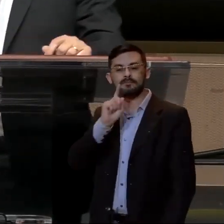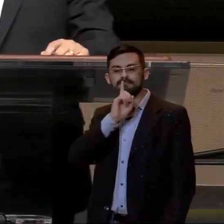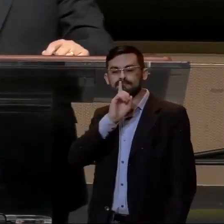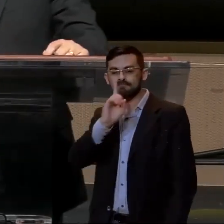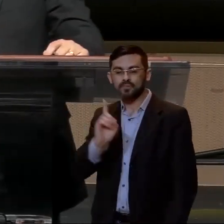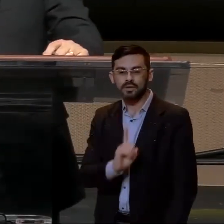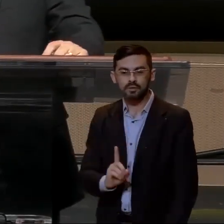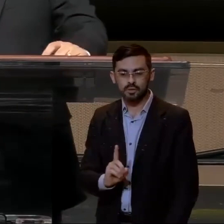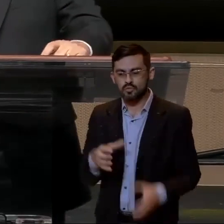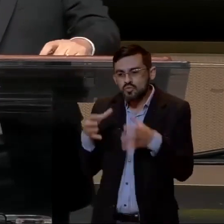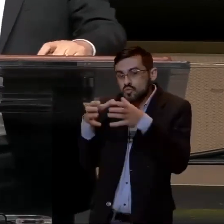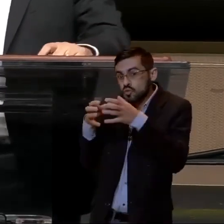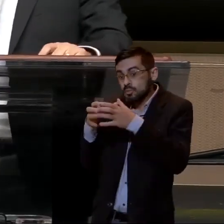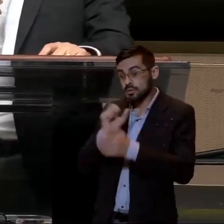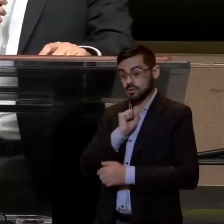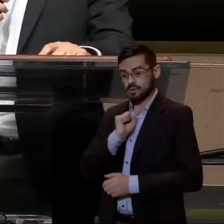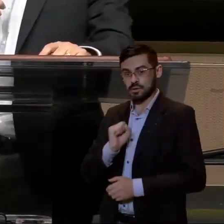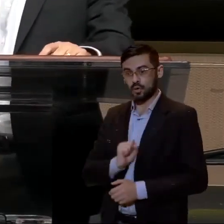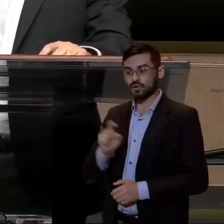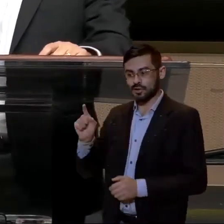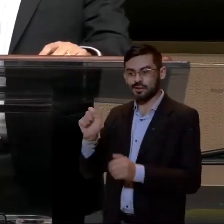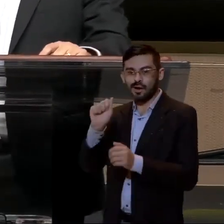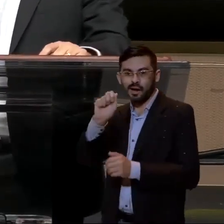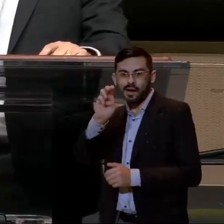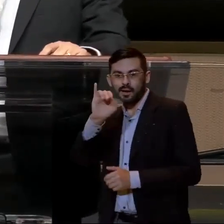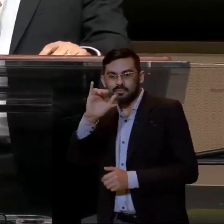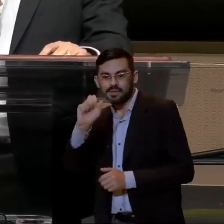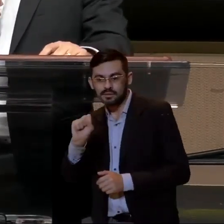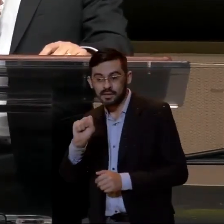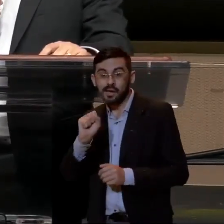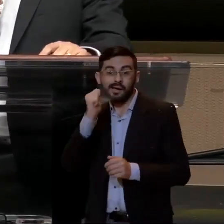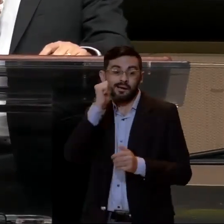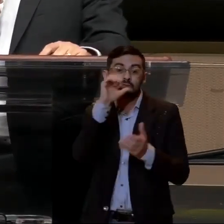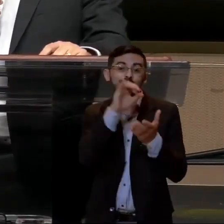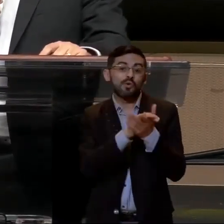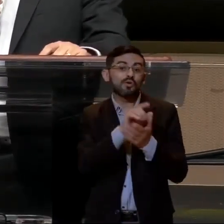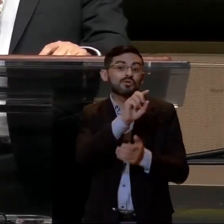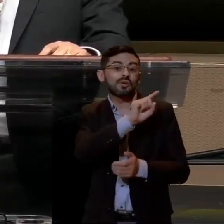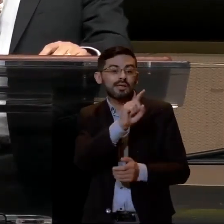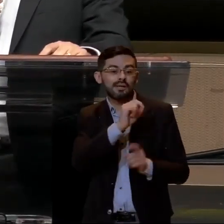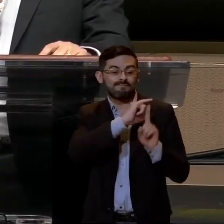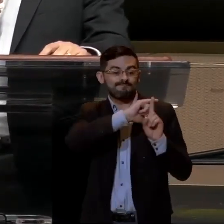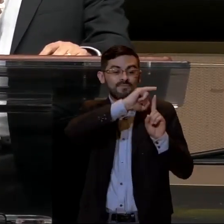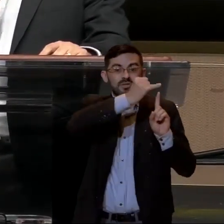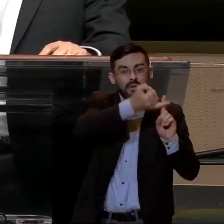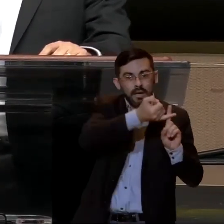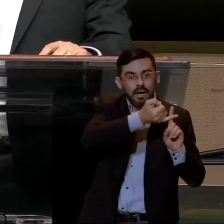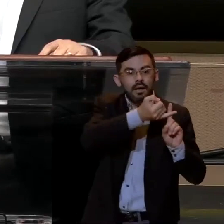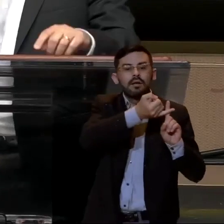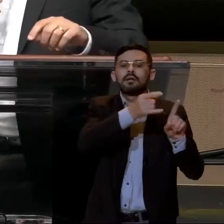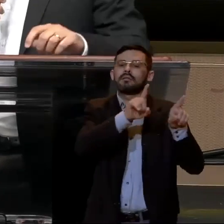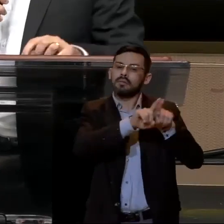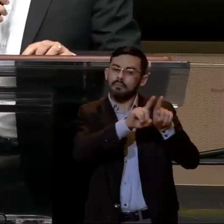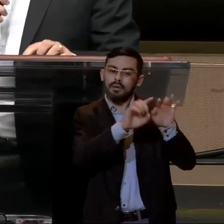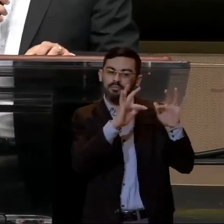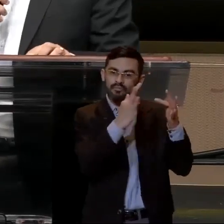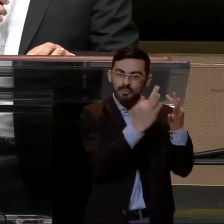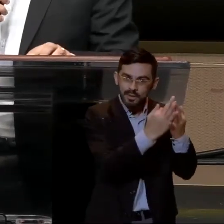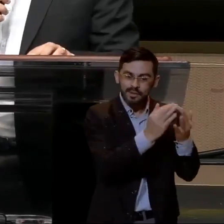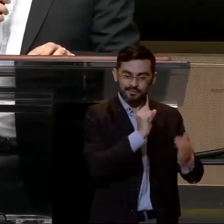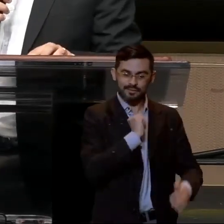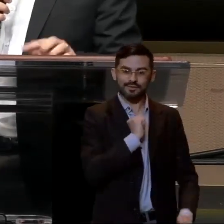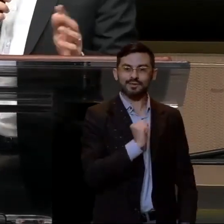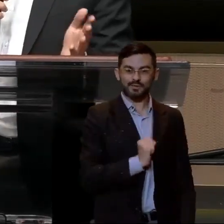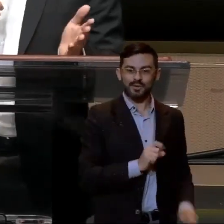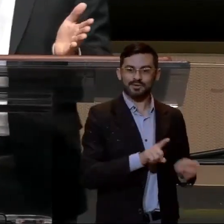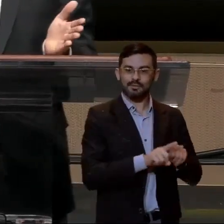era do grupo de sacerdote de Abias. A esposa dele se chamava Isabel e também era de uma família de